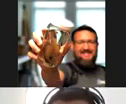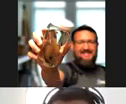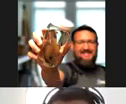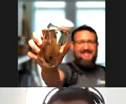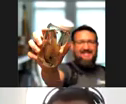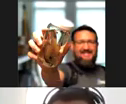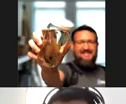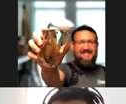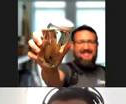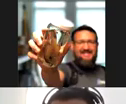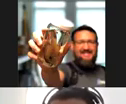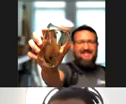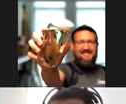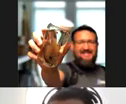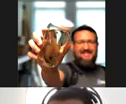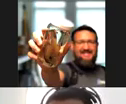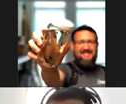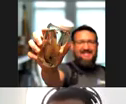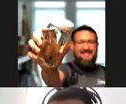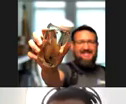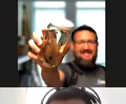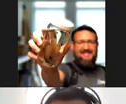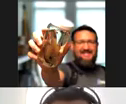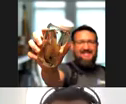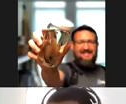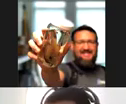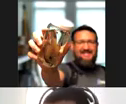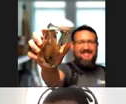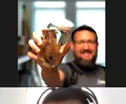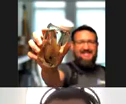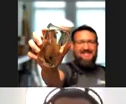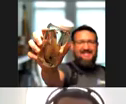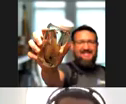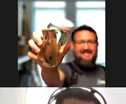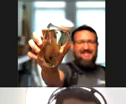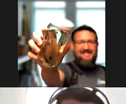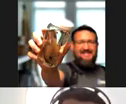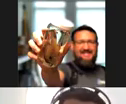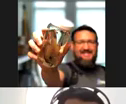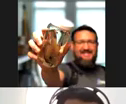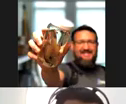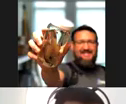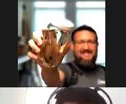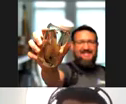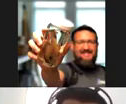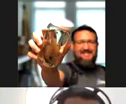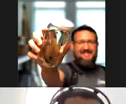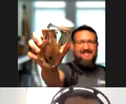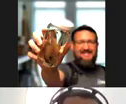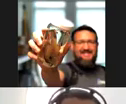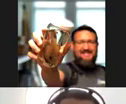preditivos, eles lidam com muitas variáveis e muitas amostras, então a gente tem muito ponto, muita variável, muita